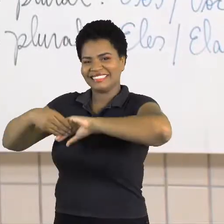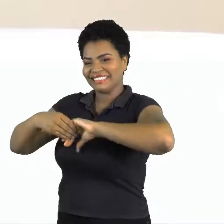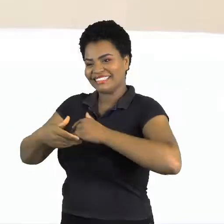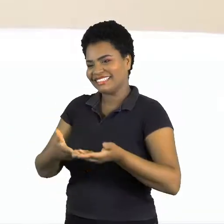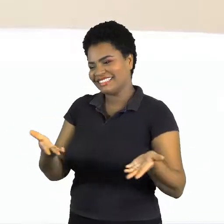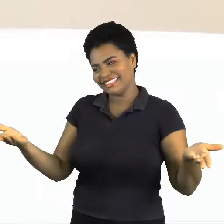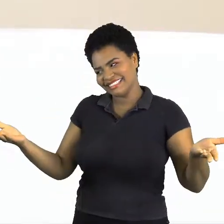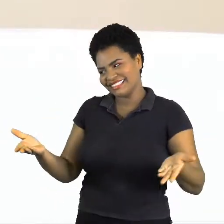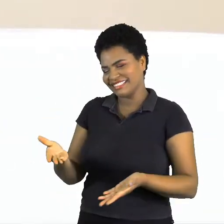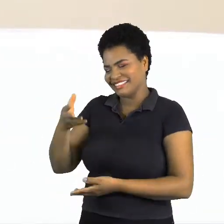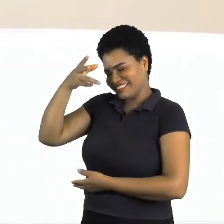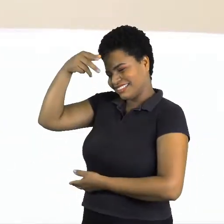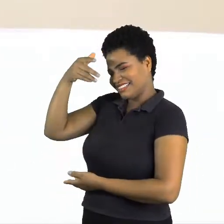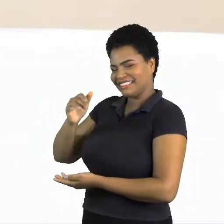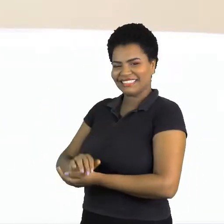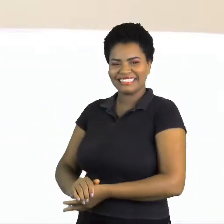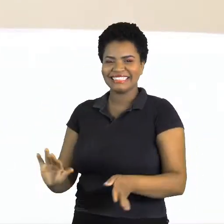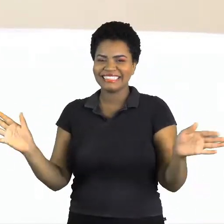Fava!